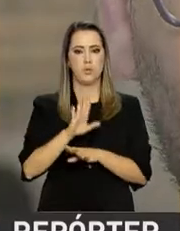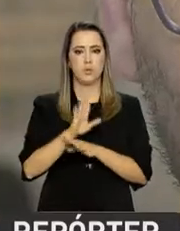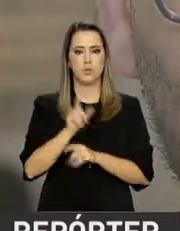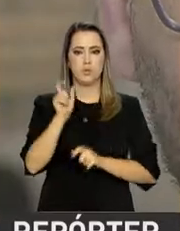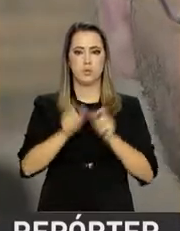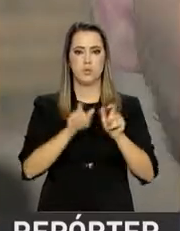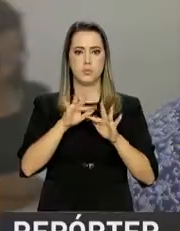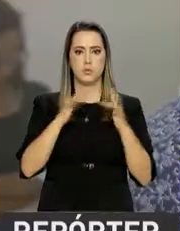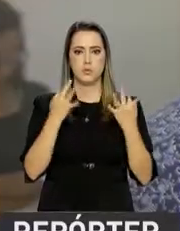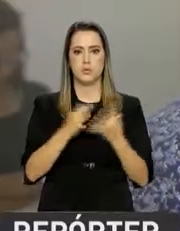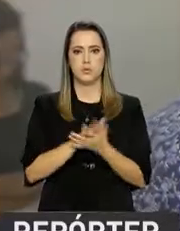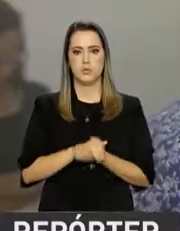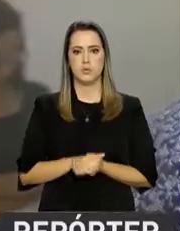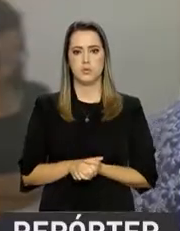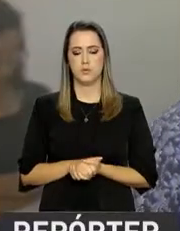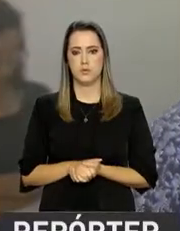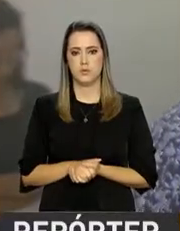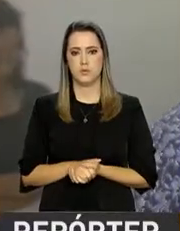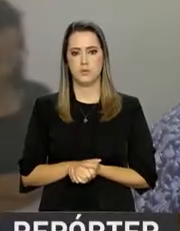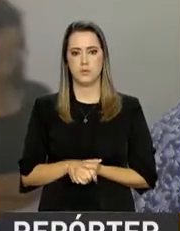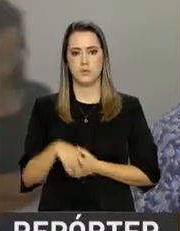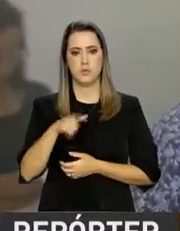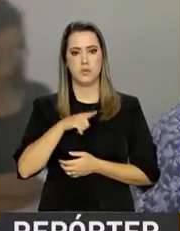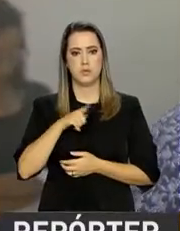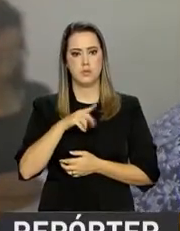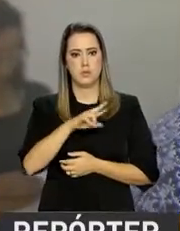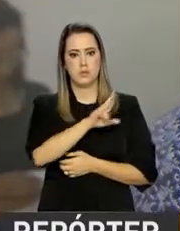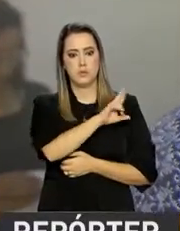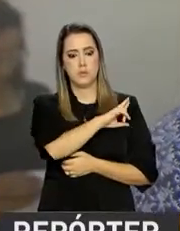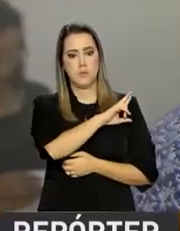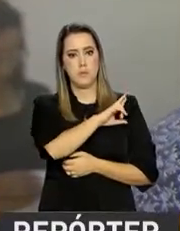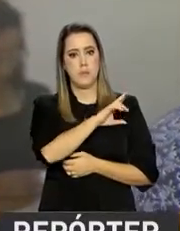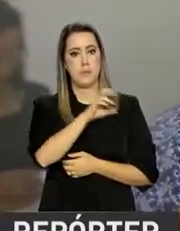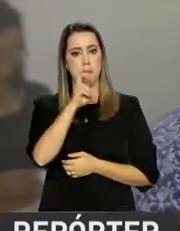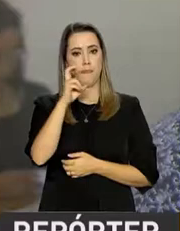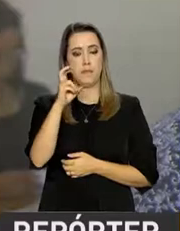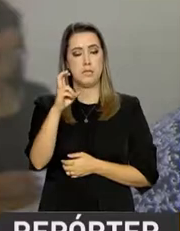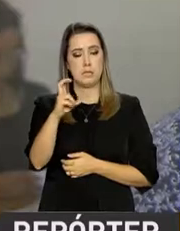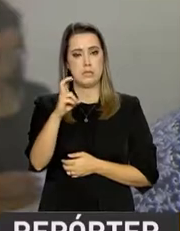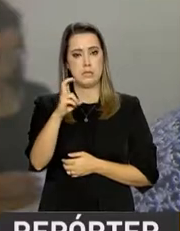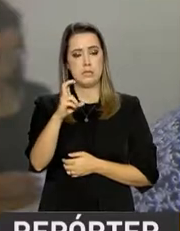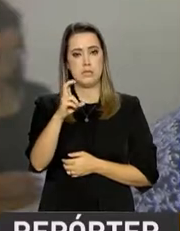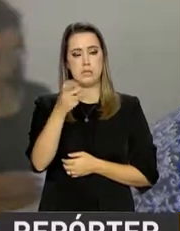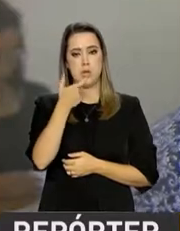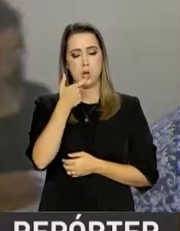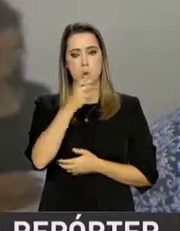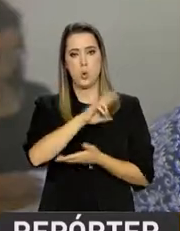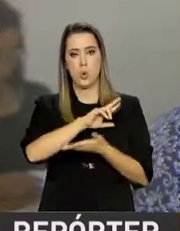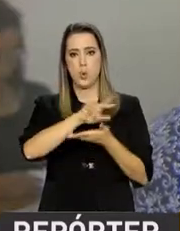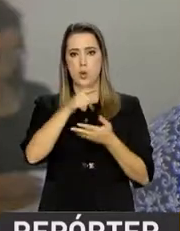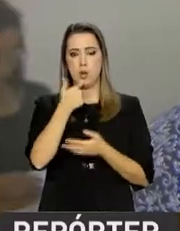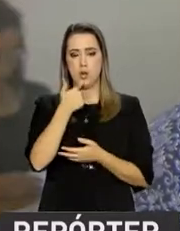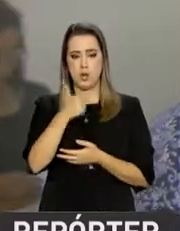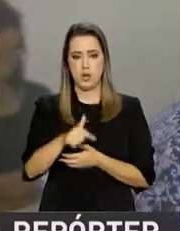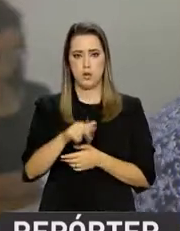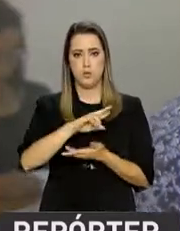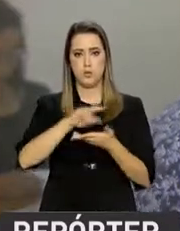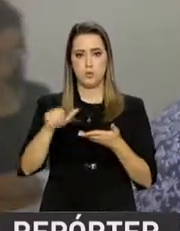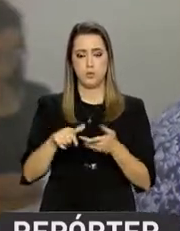participantes do fórum representantes nos assim em cinco idiomas inglês francês espanhol alemão japonês